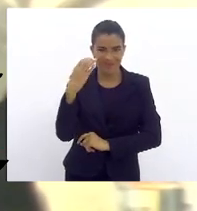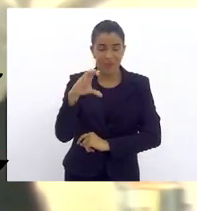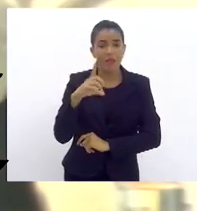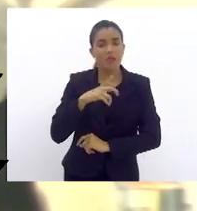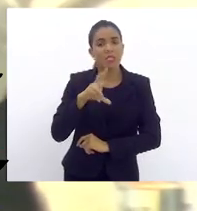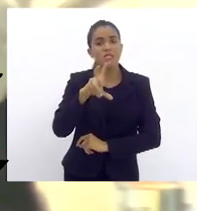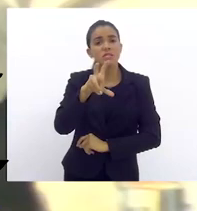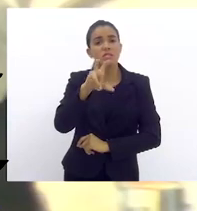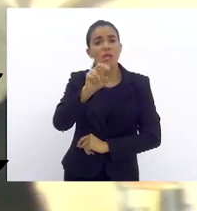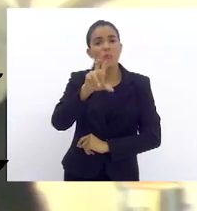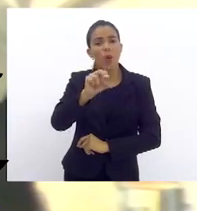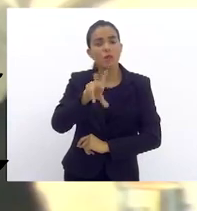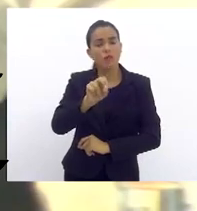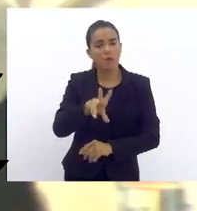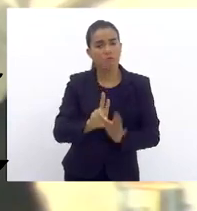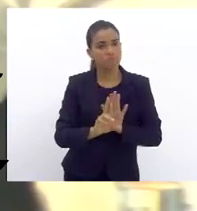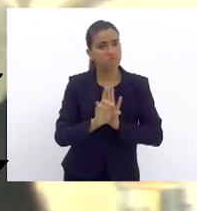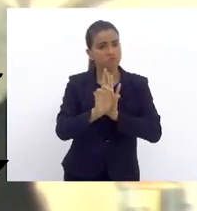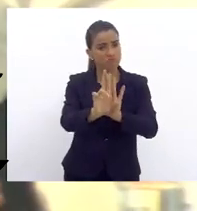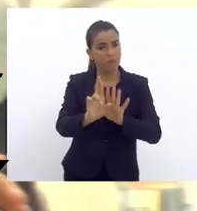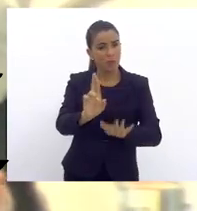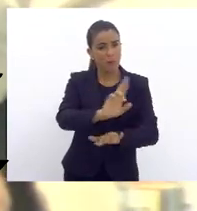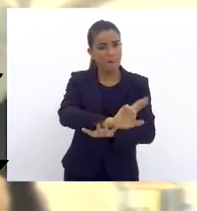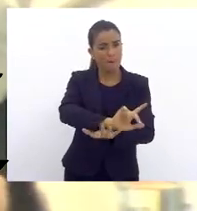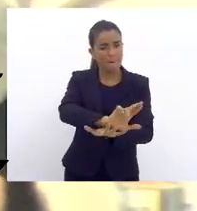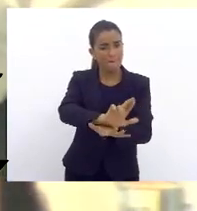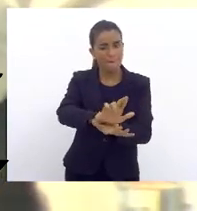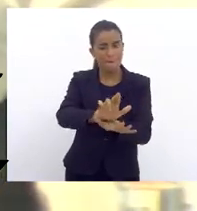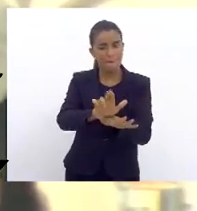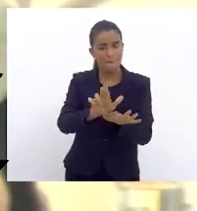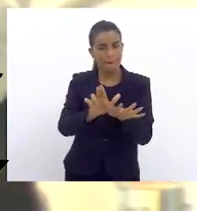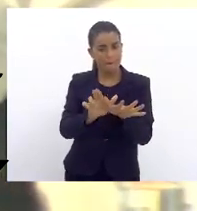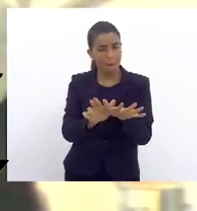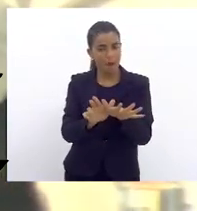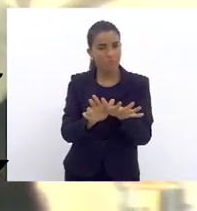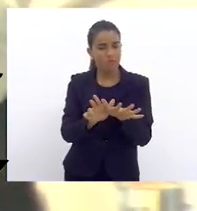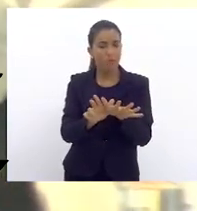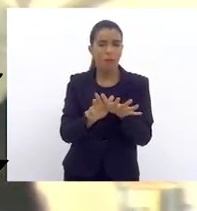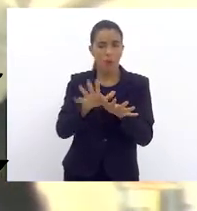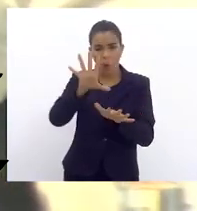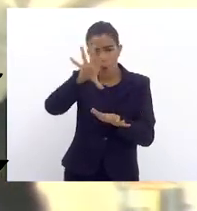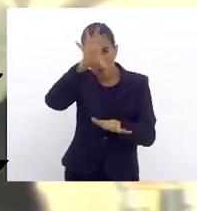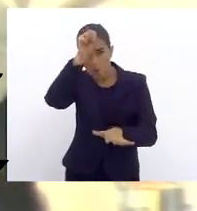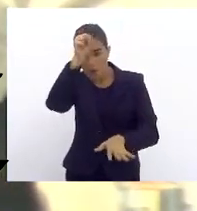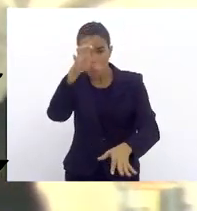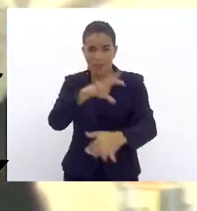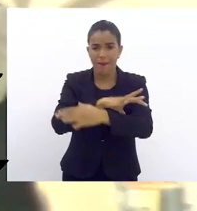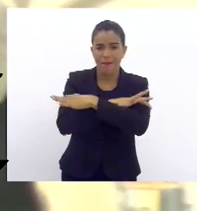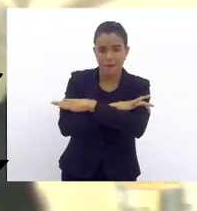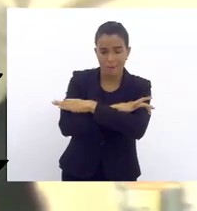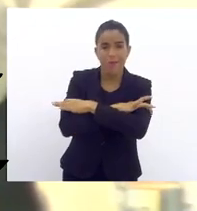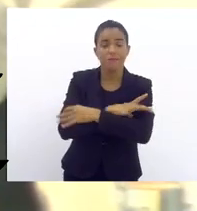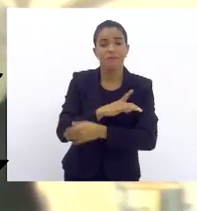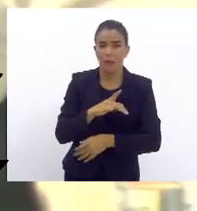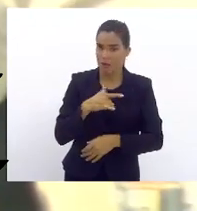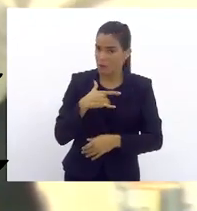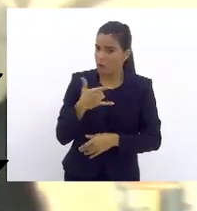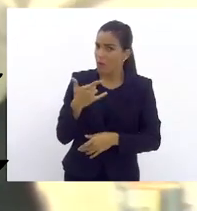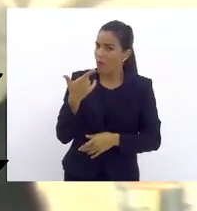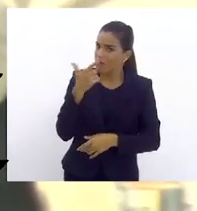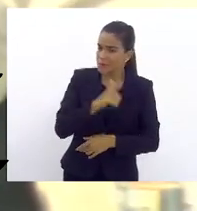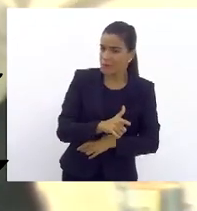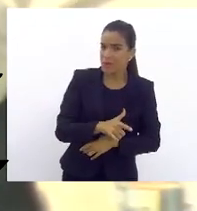representantes de várias várias vários centros de umbanda candombléia isso andou andou